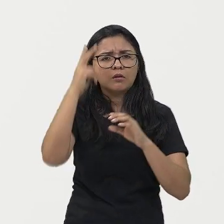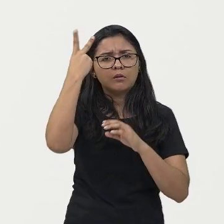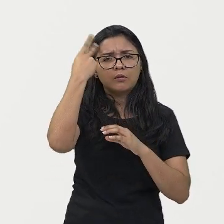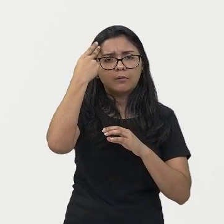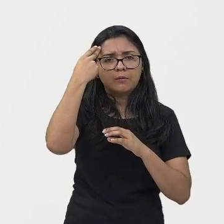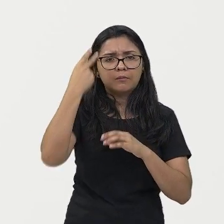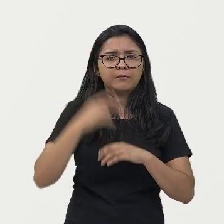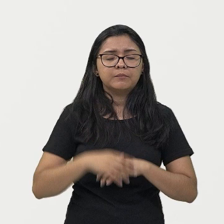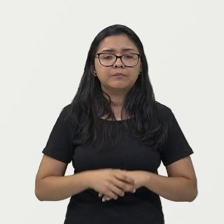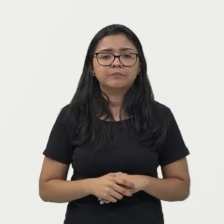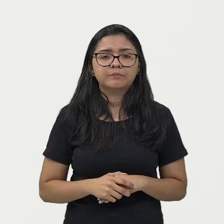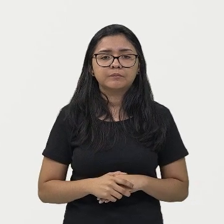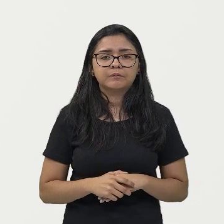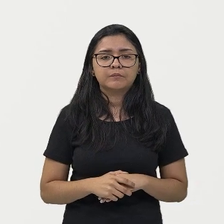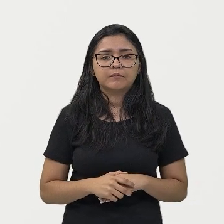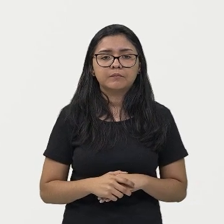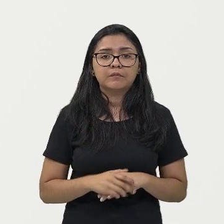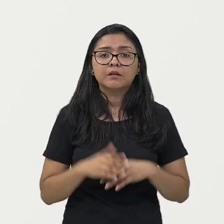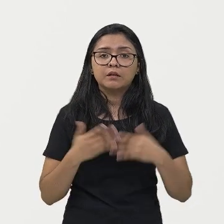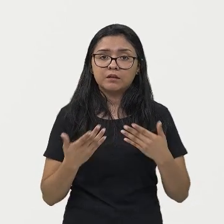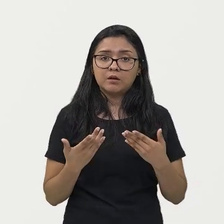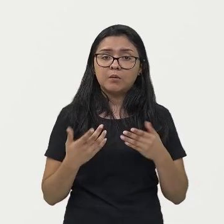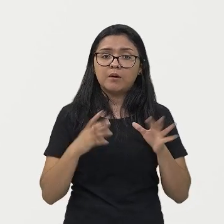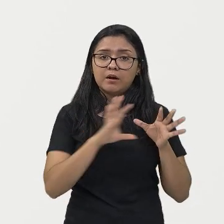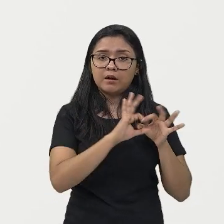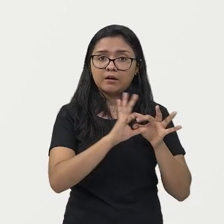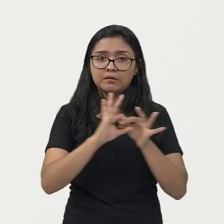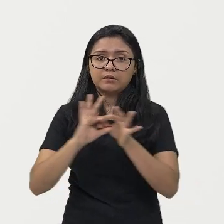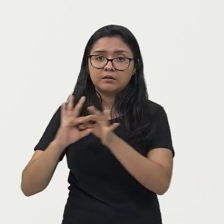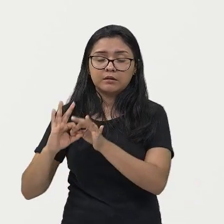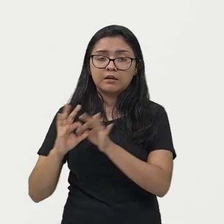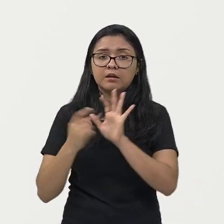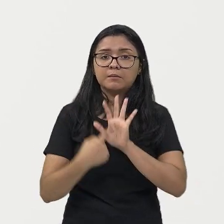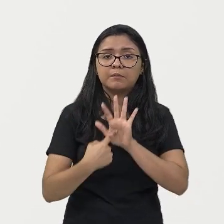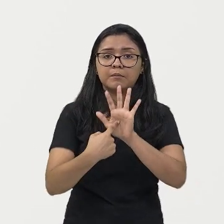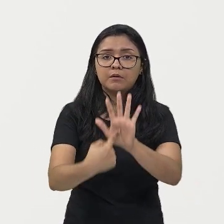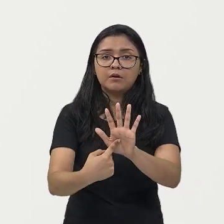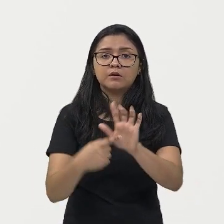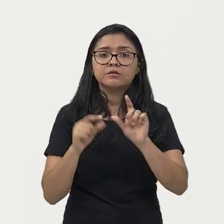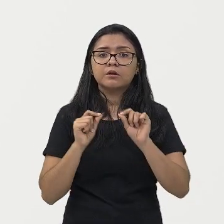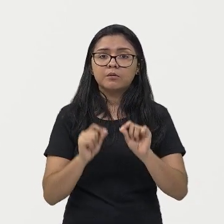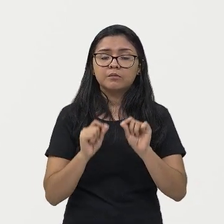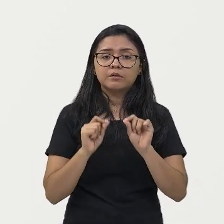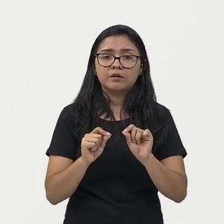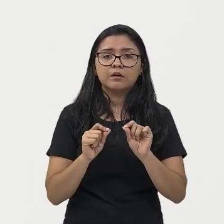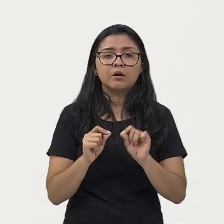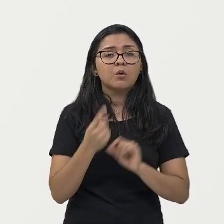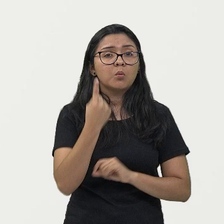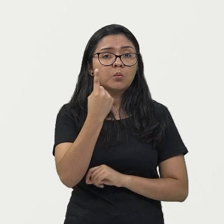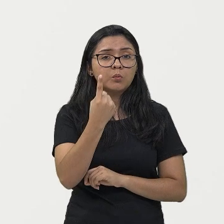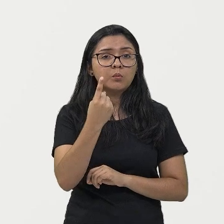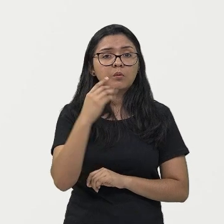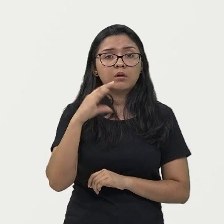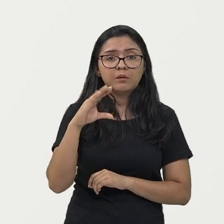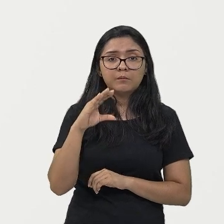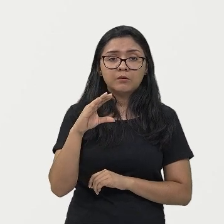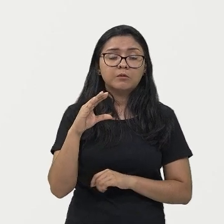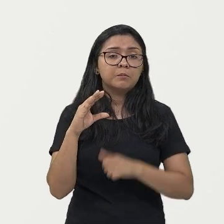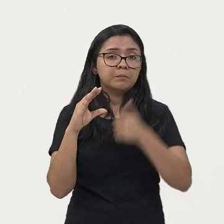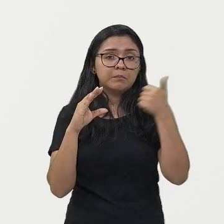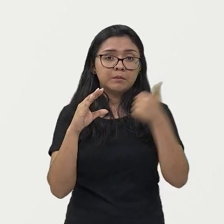normal? É aquela cadeia que apresenta pelo menos um carbono